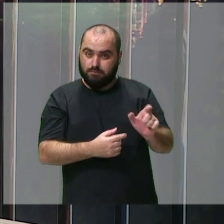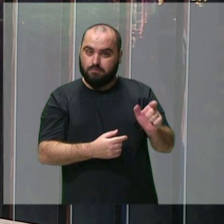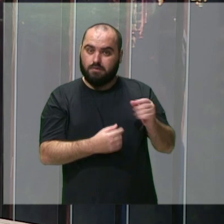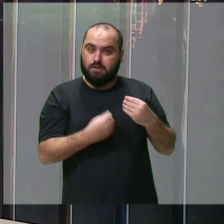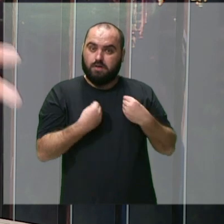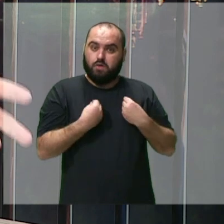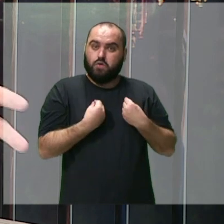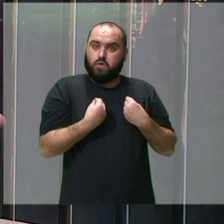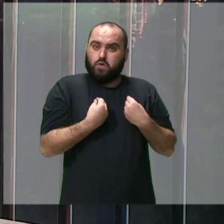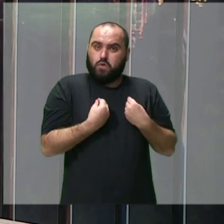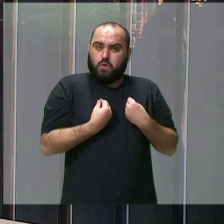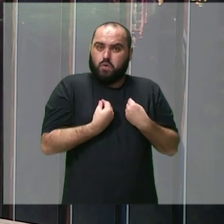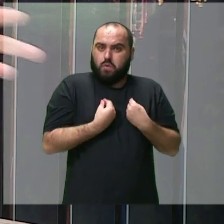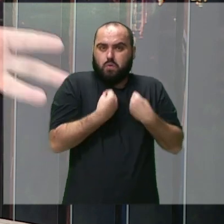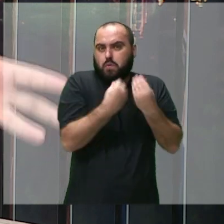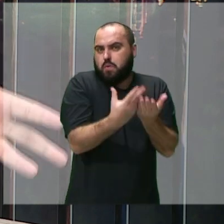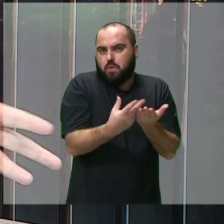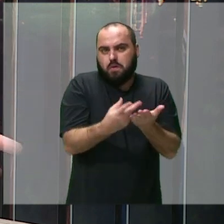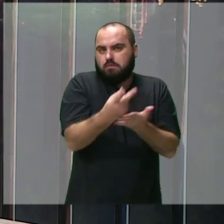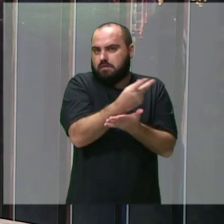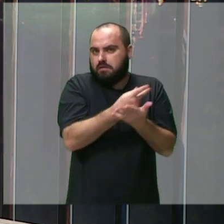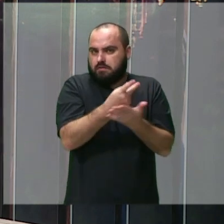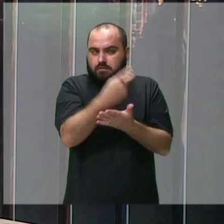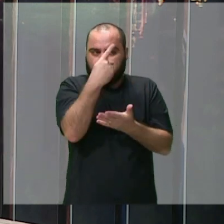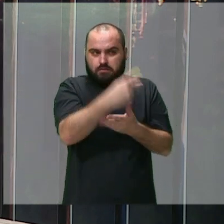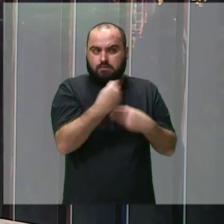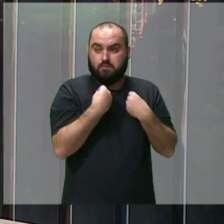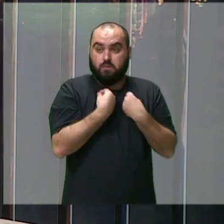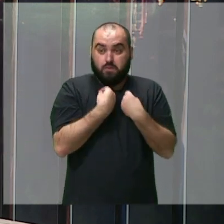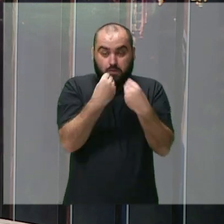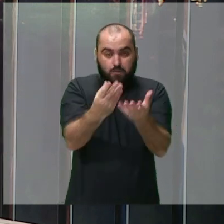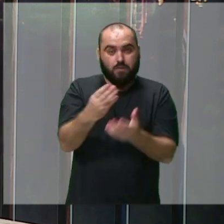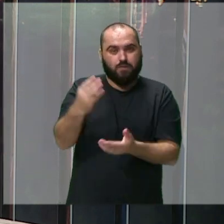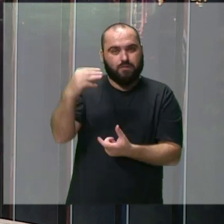até boa parte do teu acervo para a Univale, que foi